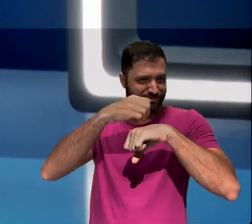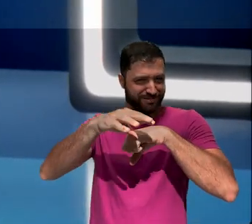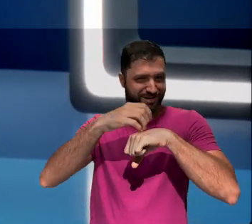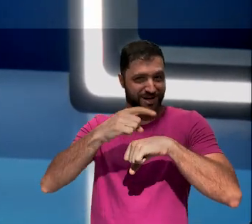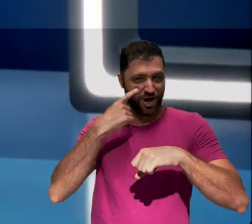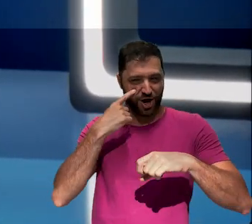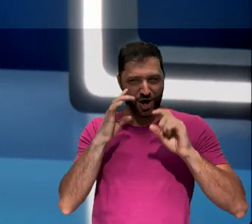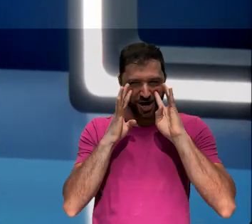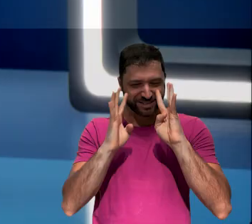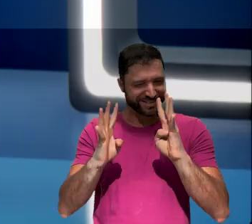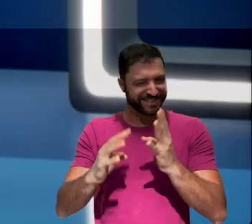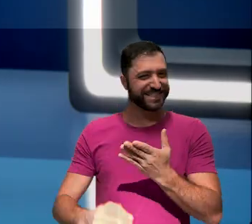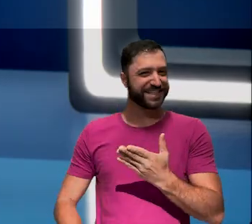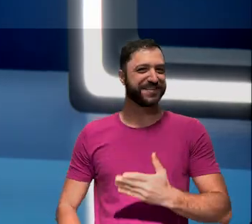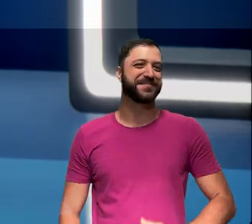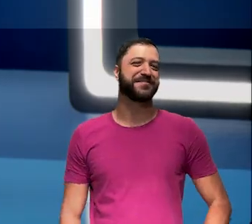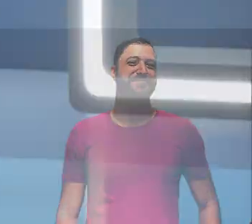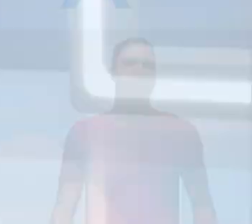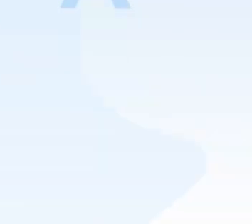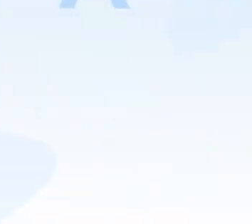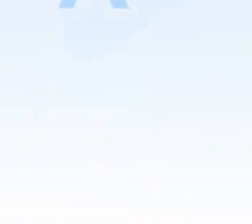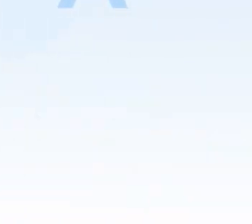Bora lá e preste atenção, viu?